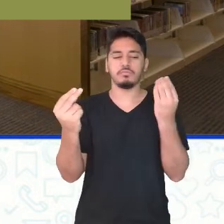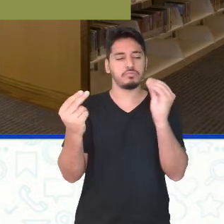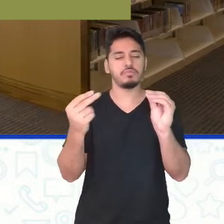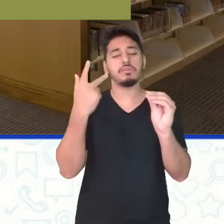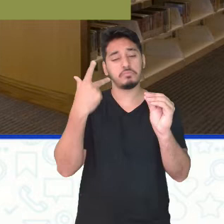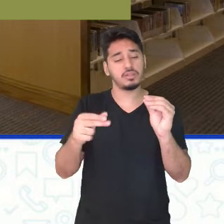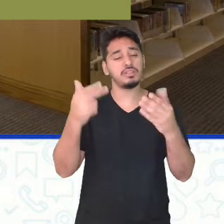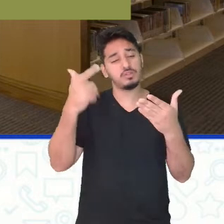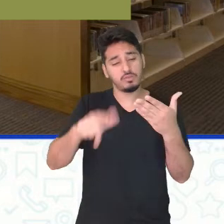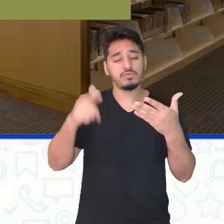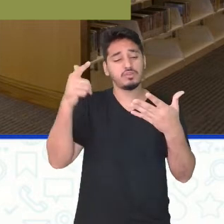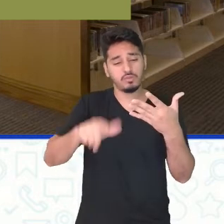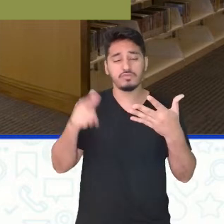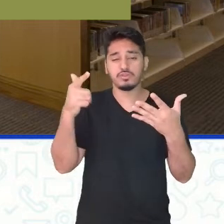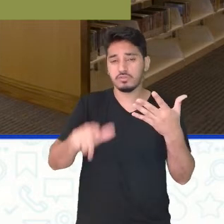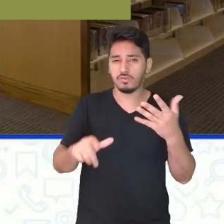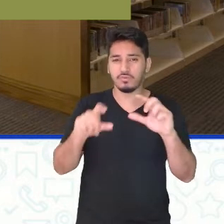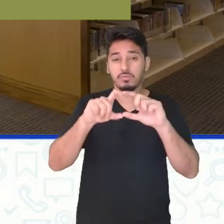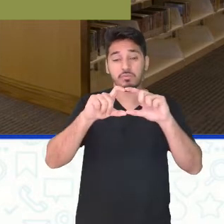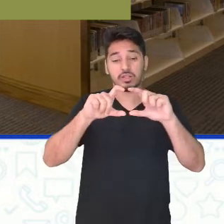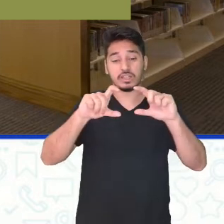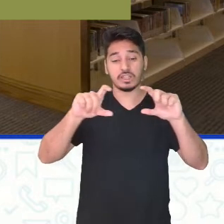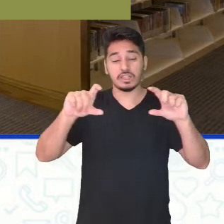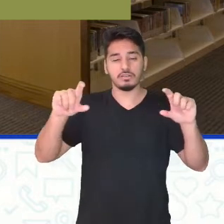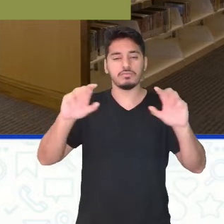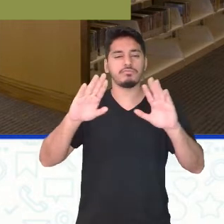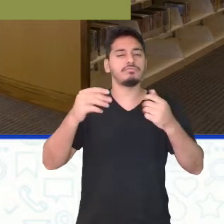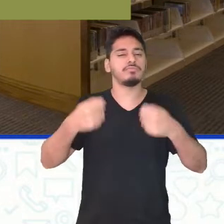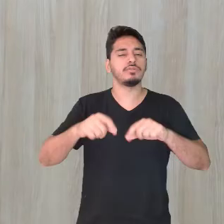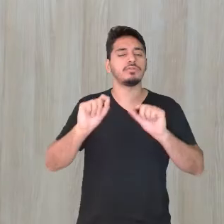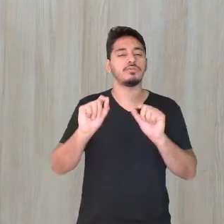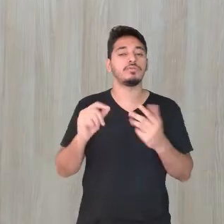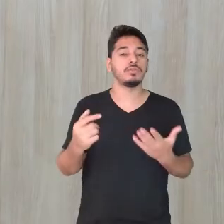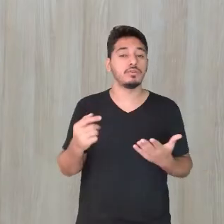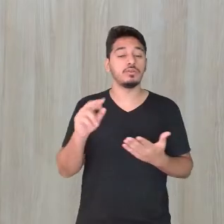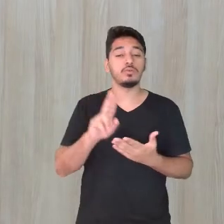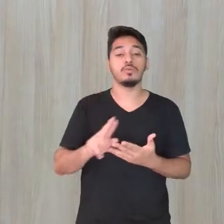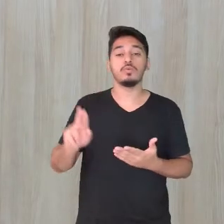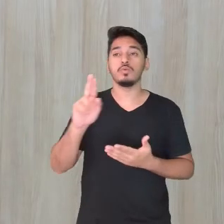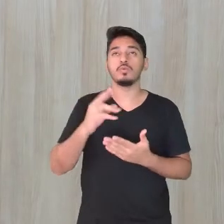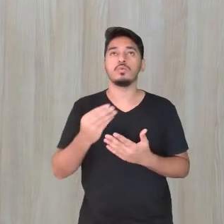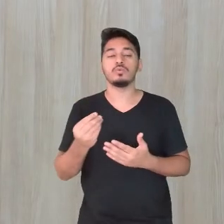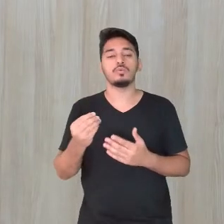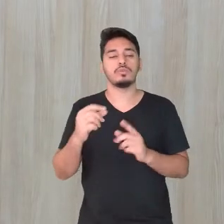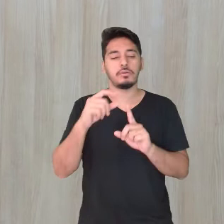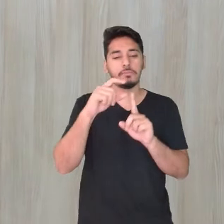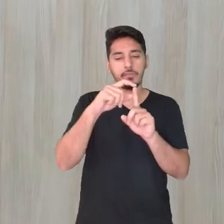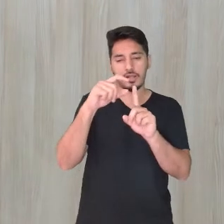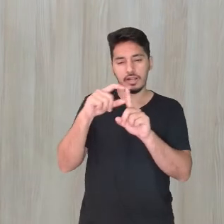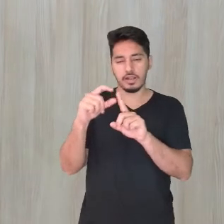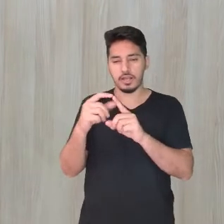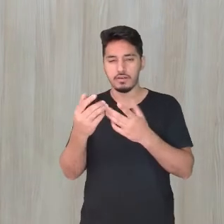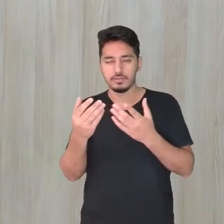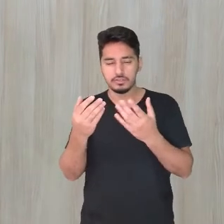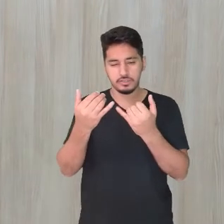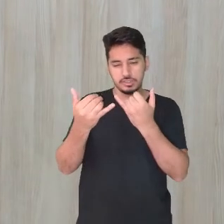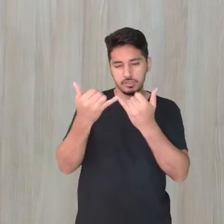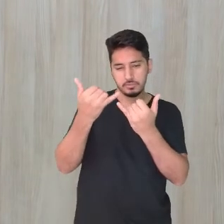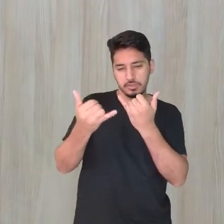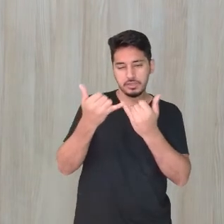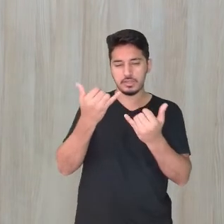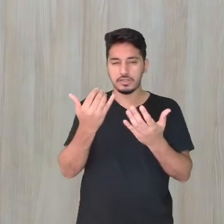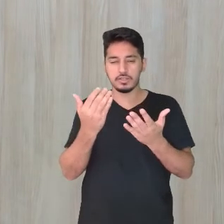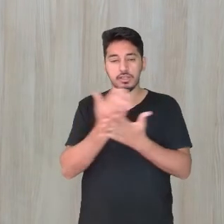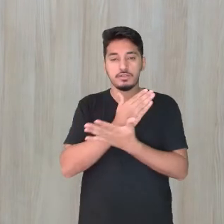de uma sentença, dentro de um parágrafo inteiro, é necessário que a gente use palavras que se aproximem. Às vezes a